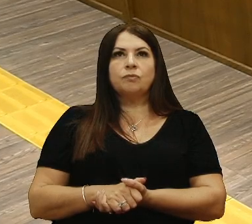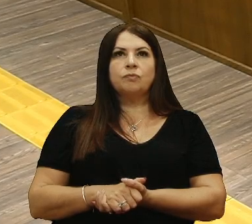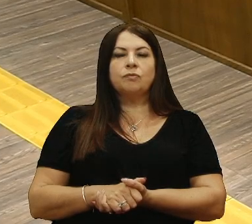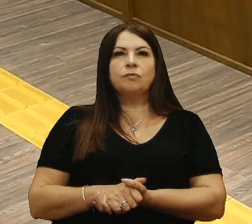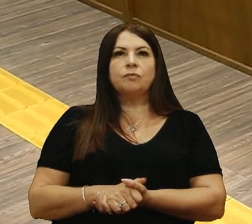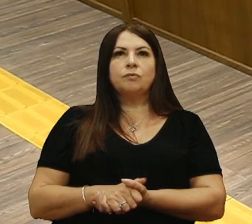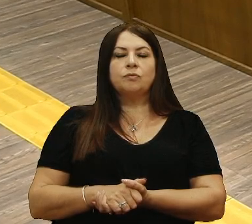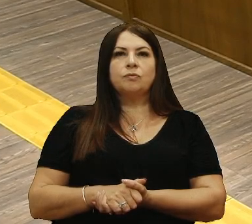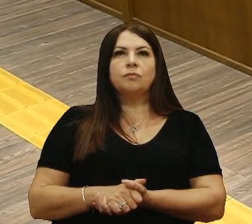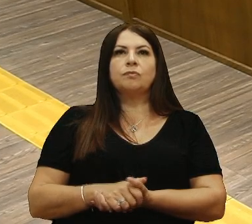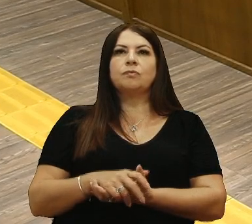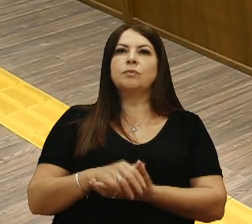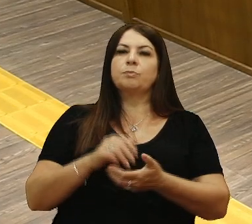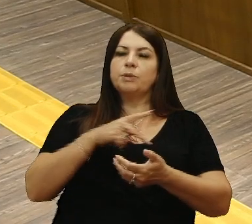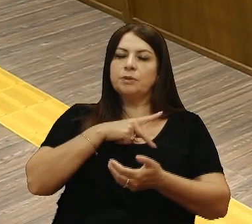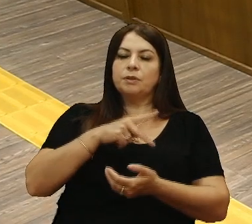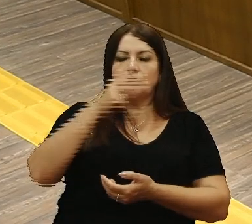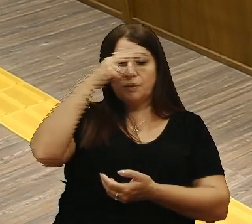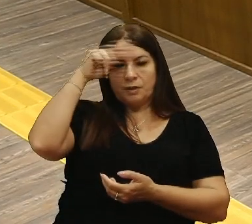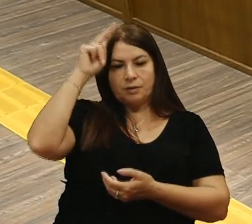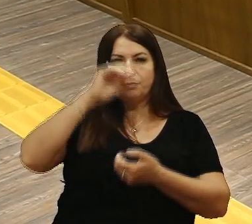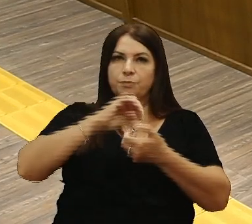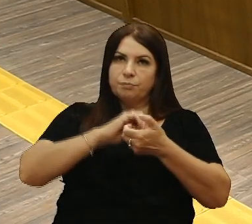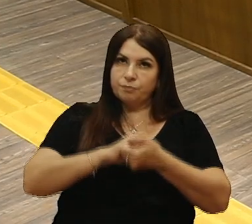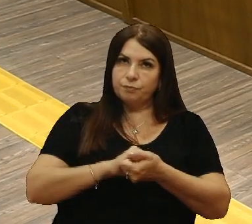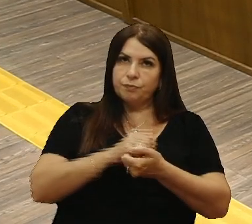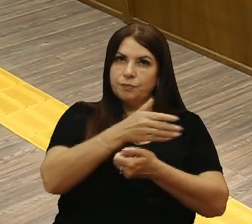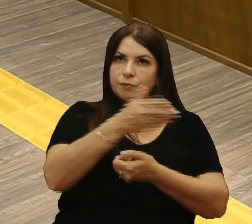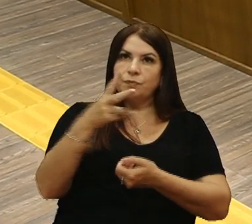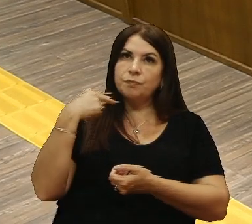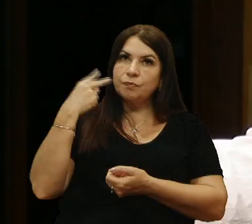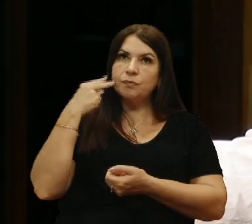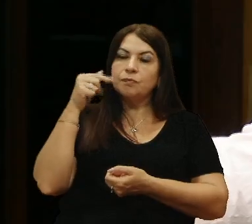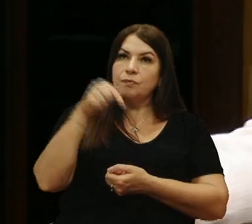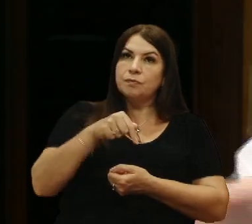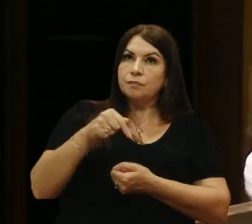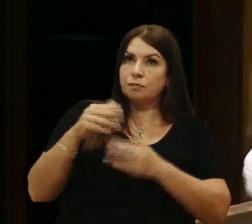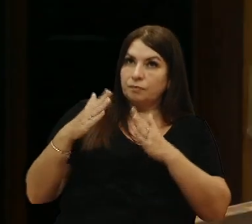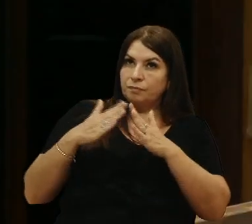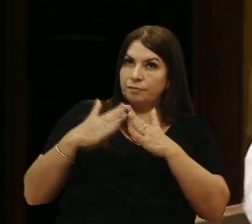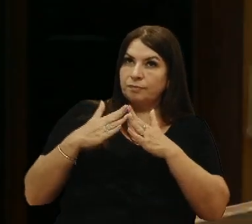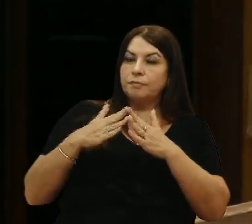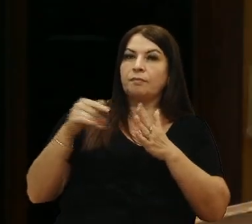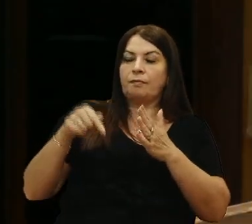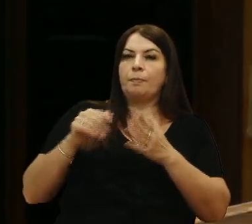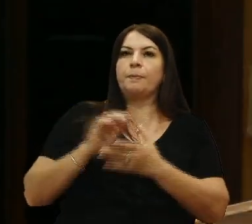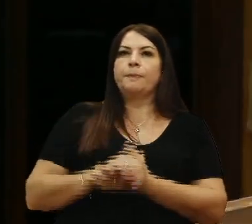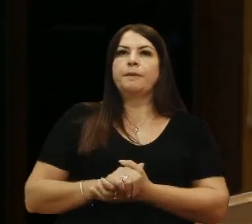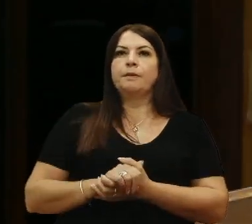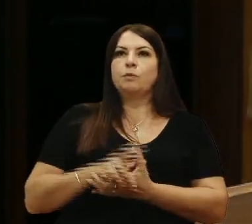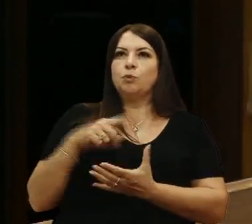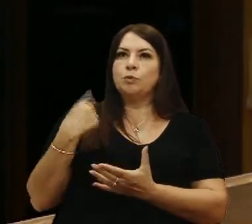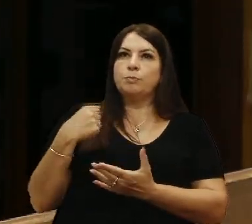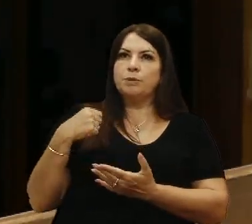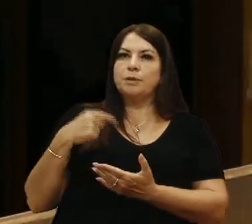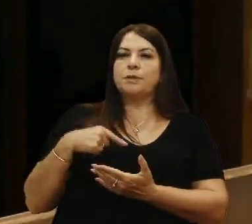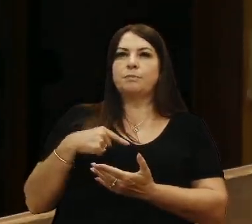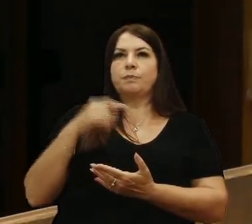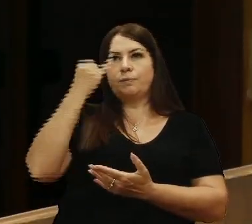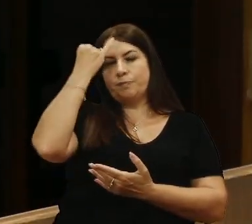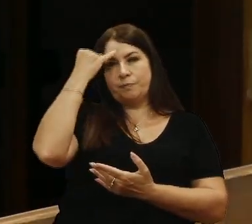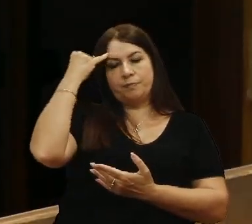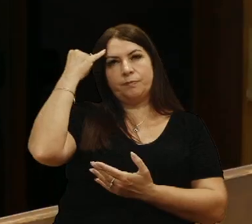Muito obrigado, presidente Edson, meus cumprimentos ao senhor, aos demais vereadores dessa Casa Legislativa. Aqui nós precisamos, vereador Zé